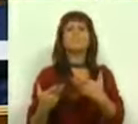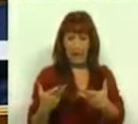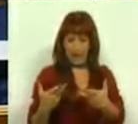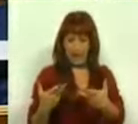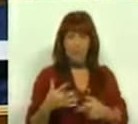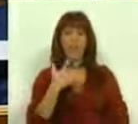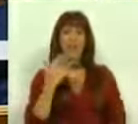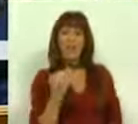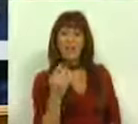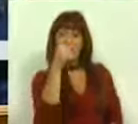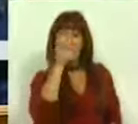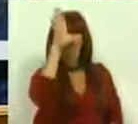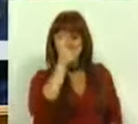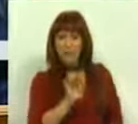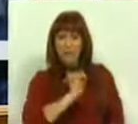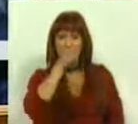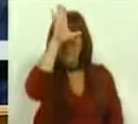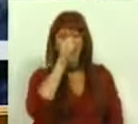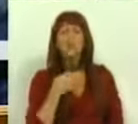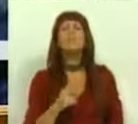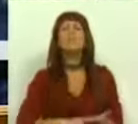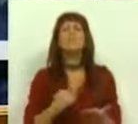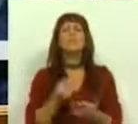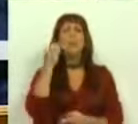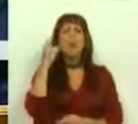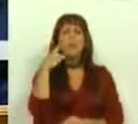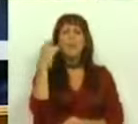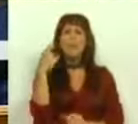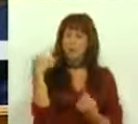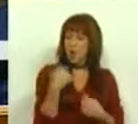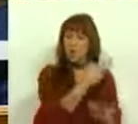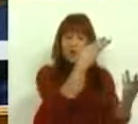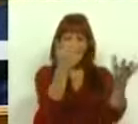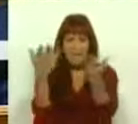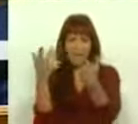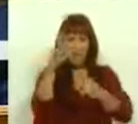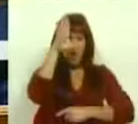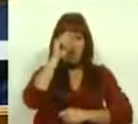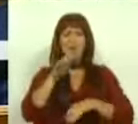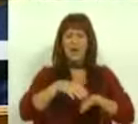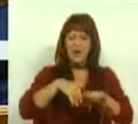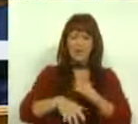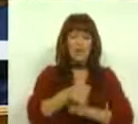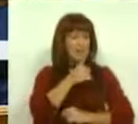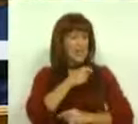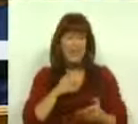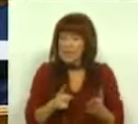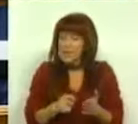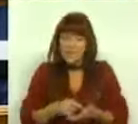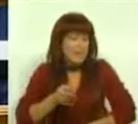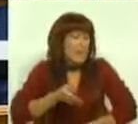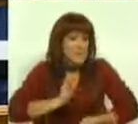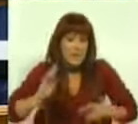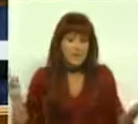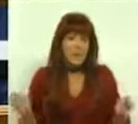bem. A credibilidade do governo, Sr. Primeiro-Ministro, traduz-se na percepção que se tem que o governo toma as medidas